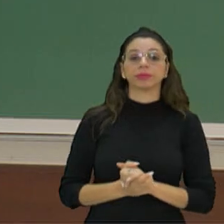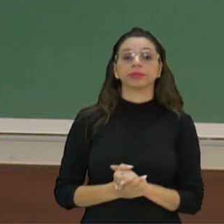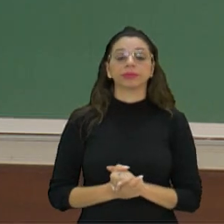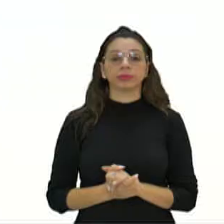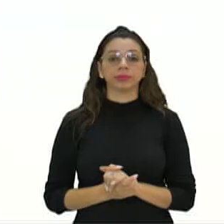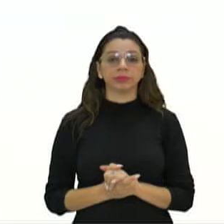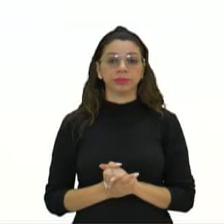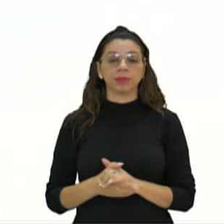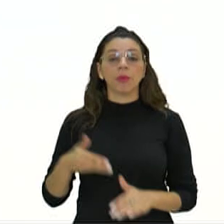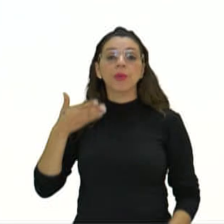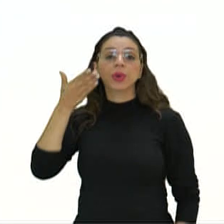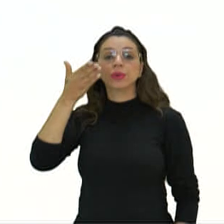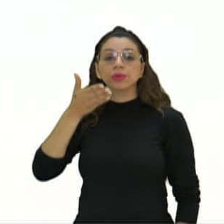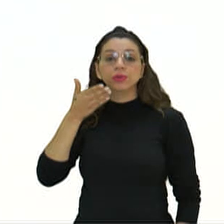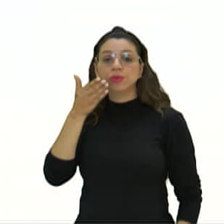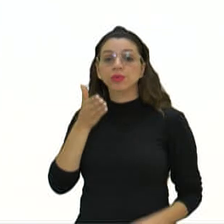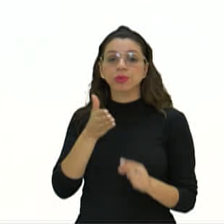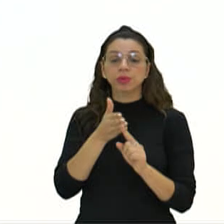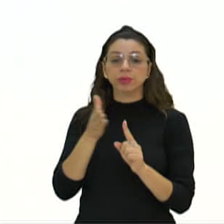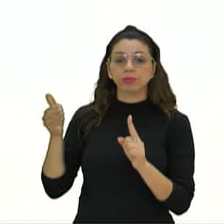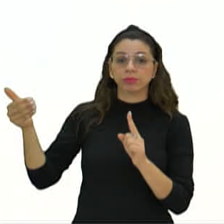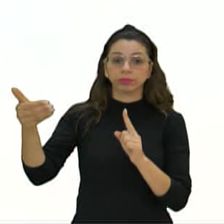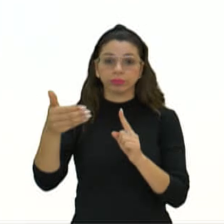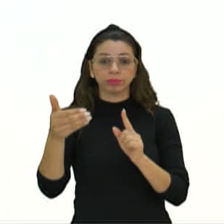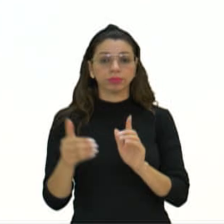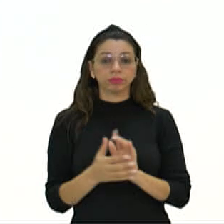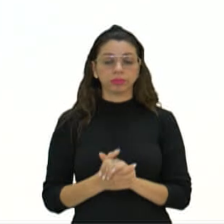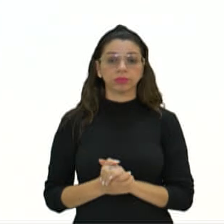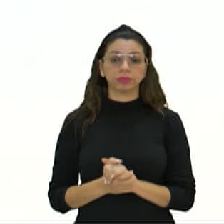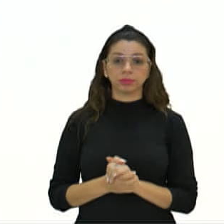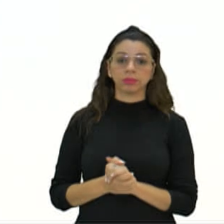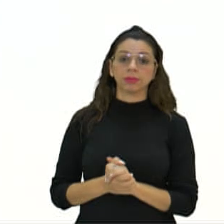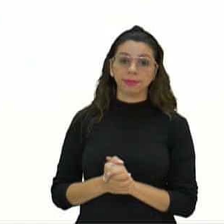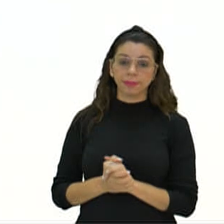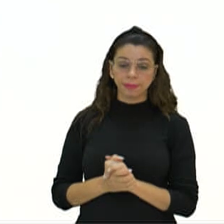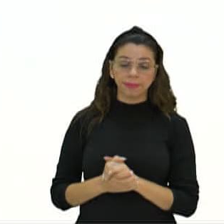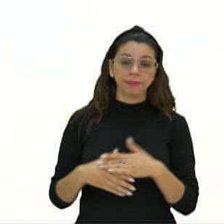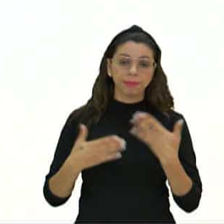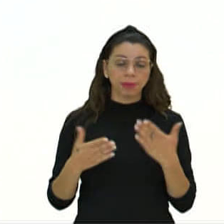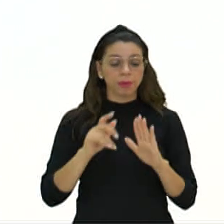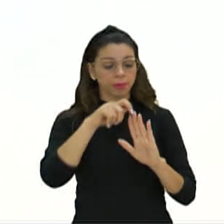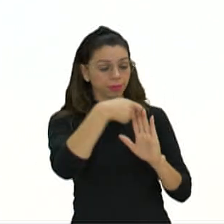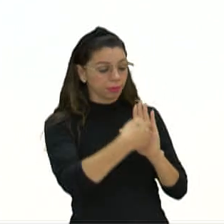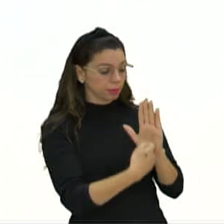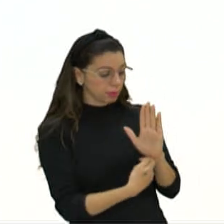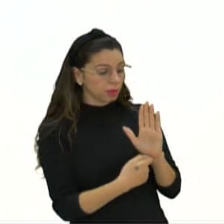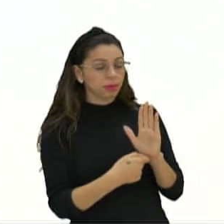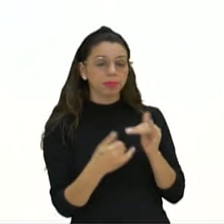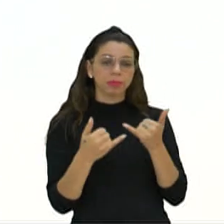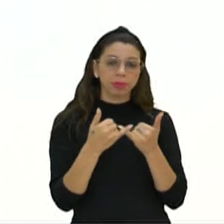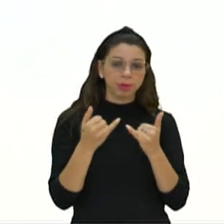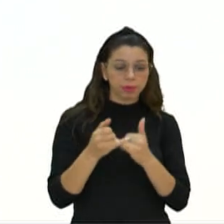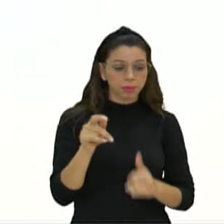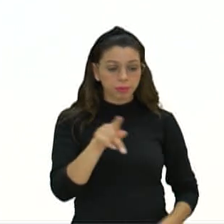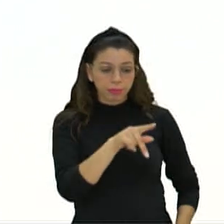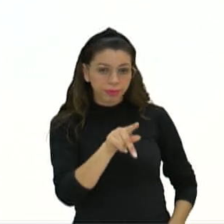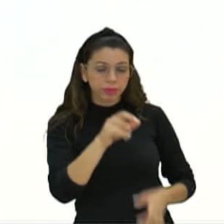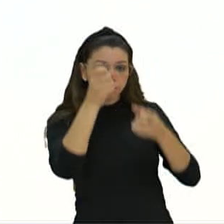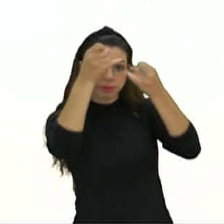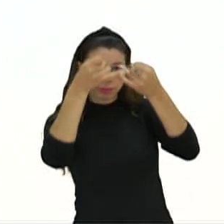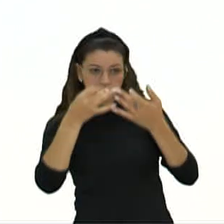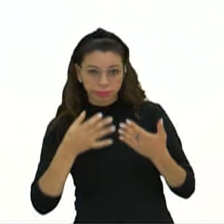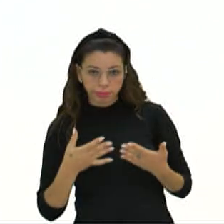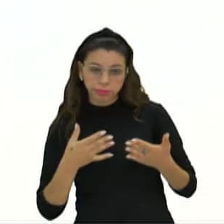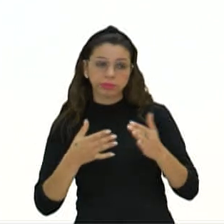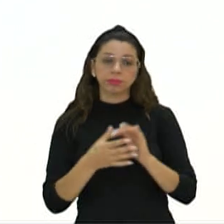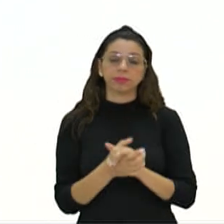gente, lembra que eu falei para vocês que o nosso texto é como se fosse uma professora dando aula, uma professora explicando, tá